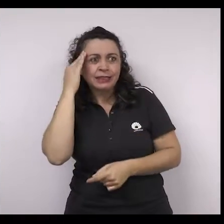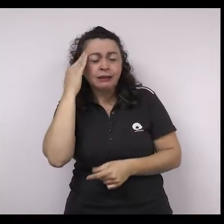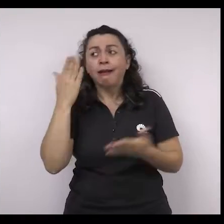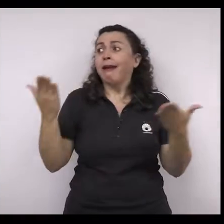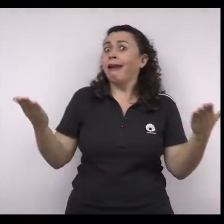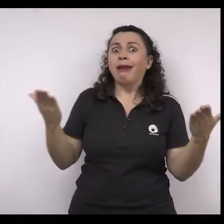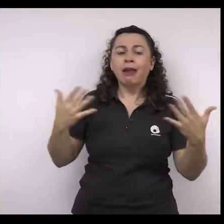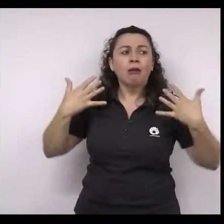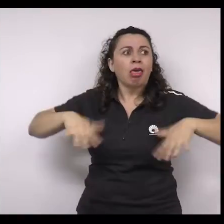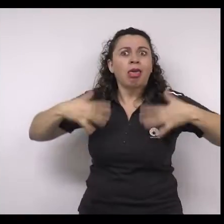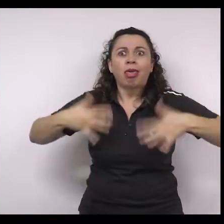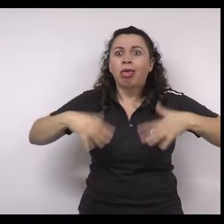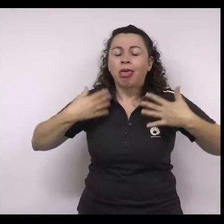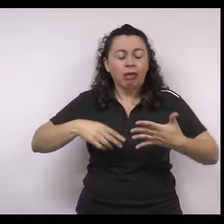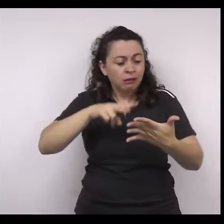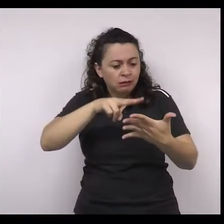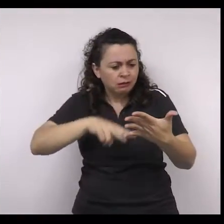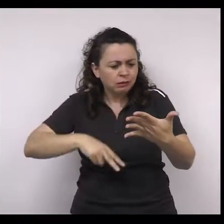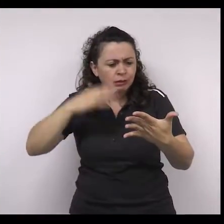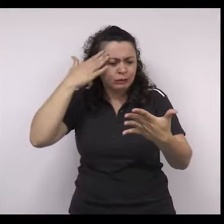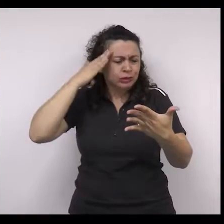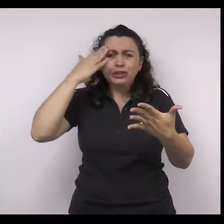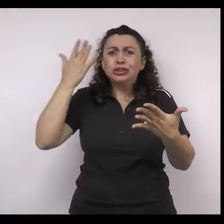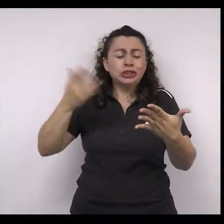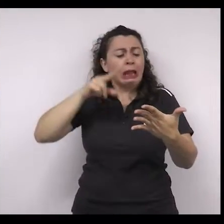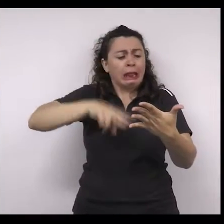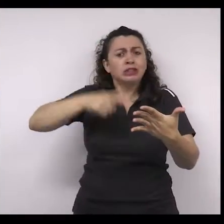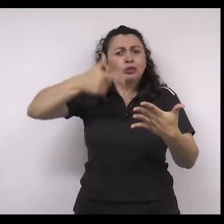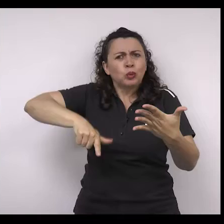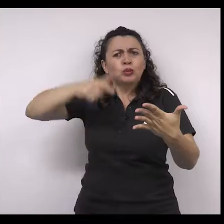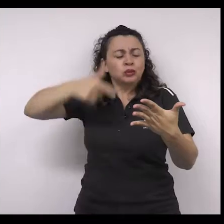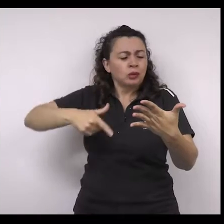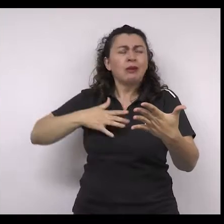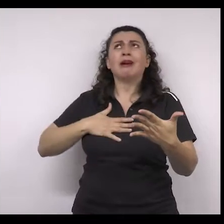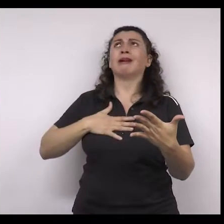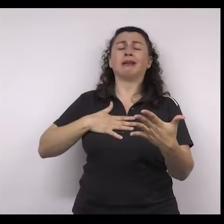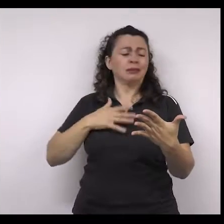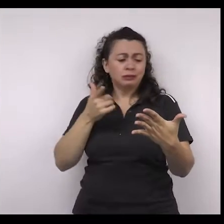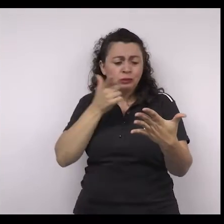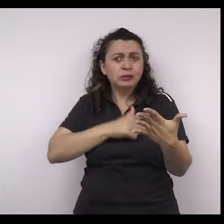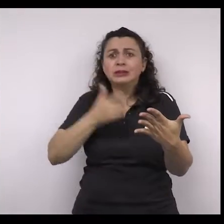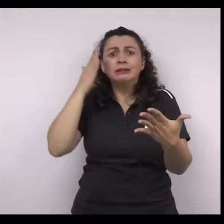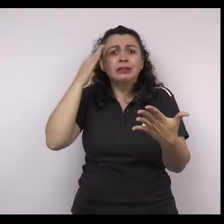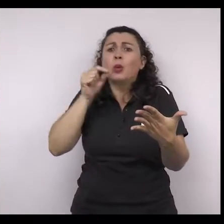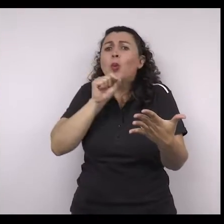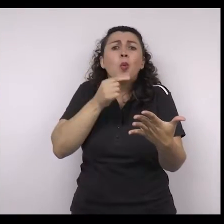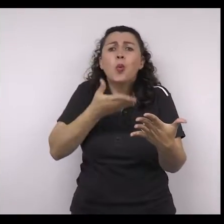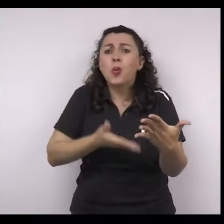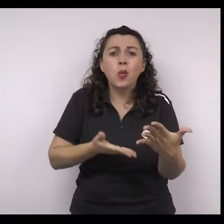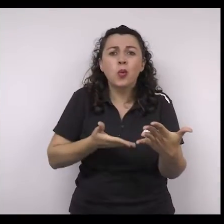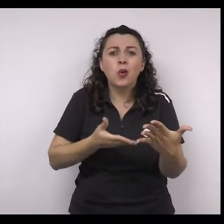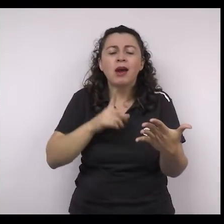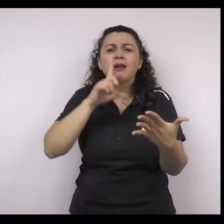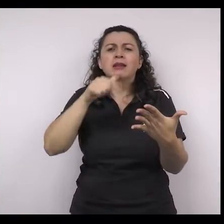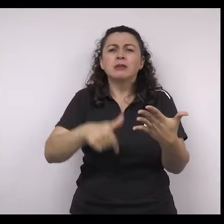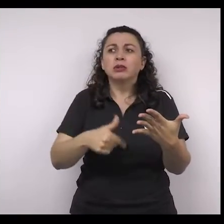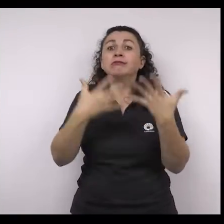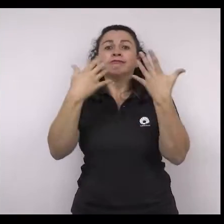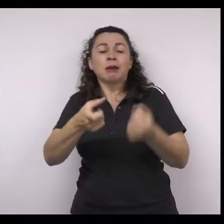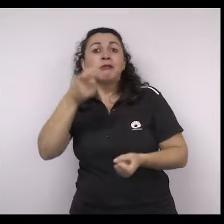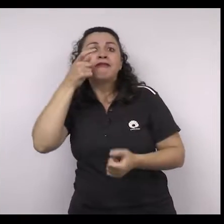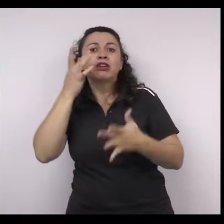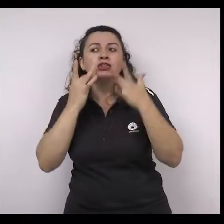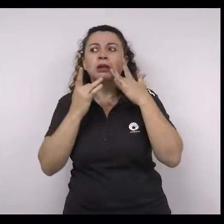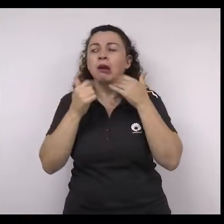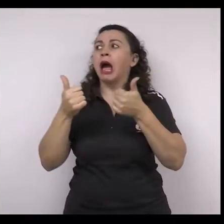sentido da peça e eu não entendia, eu li várias vezes e eu fiquei, meu Deus, eu não sei o que ele quer dizer. E aí quando o professor, não, vamos assistir,